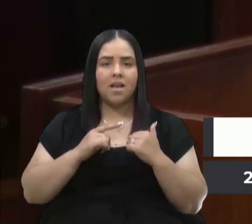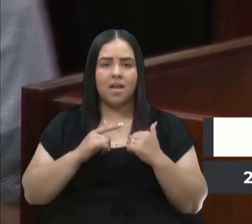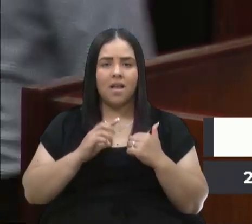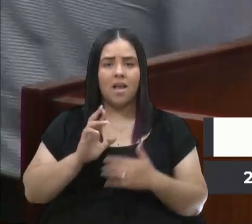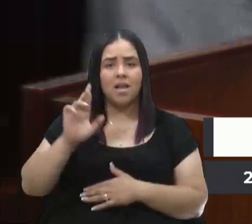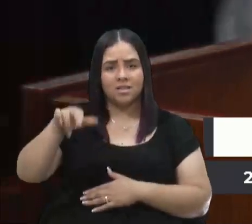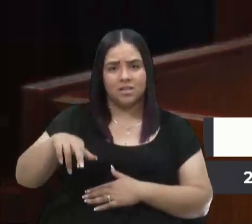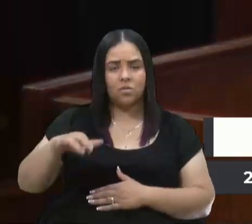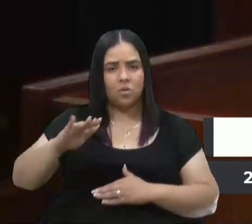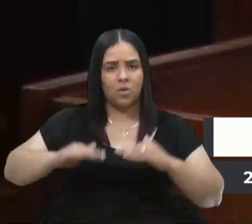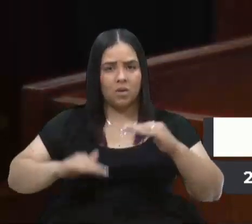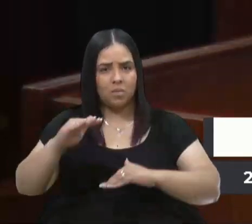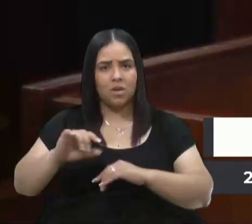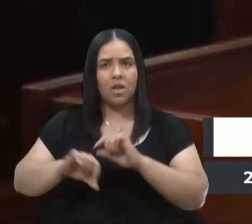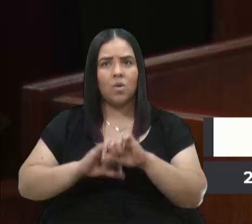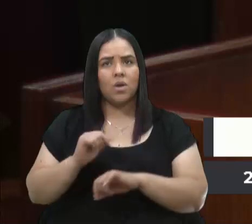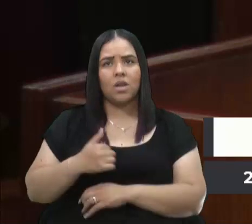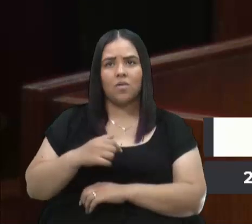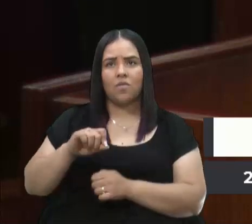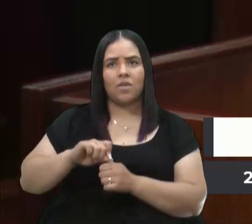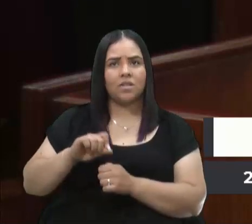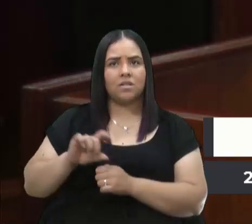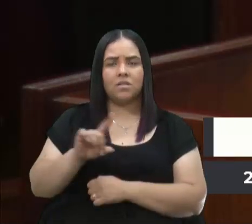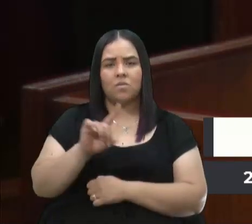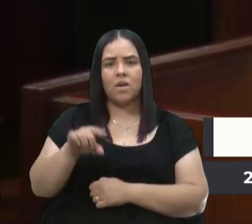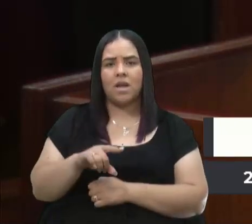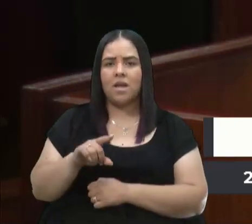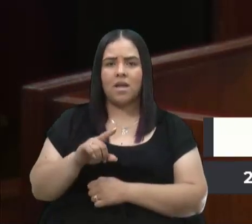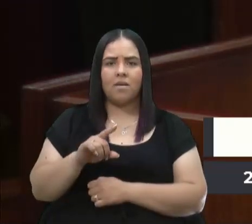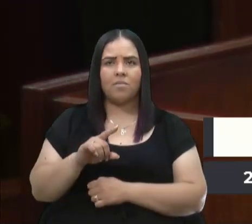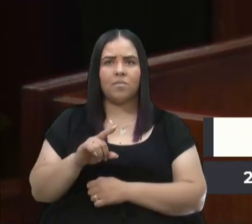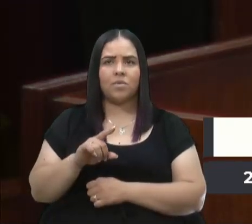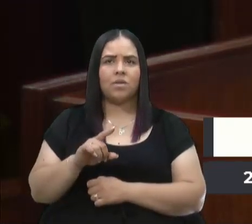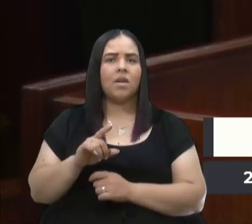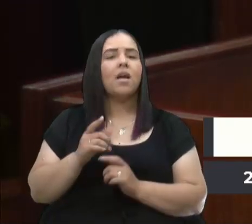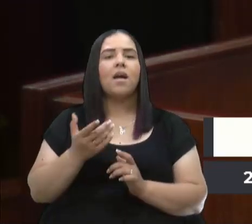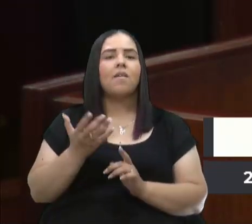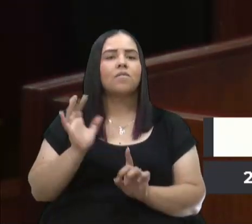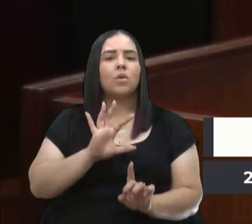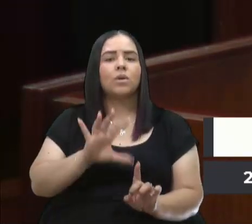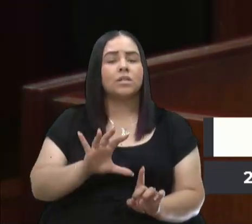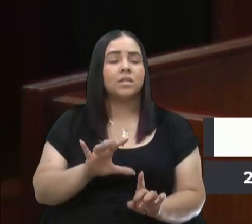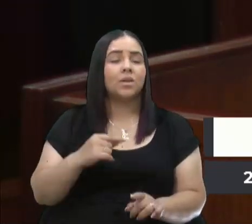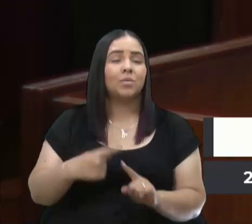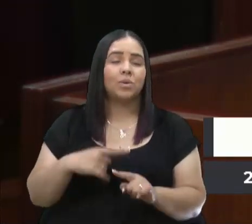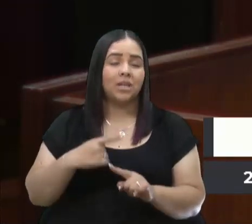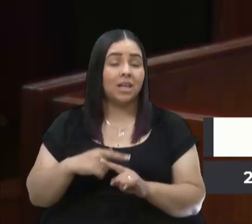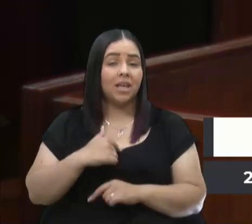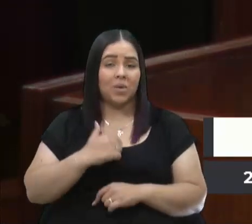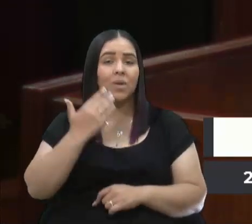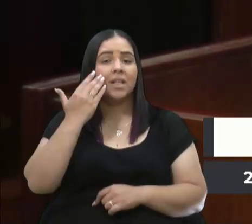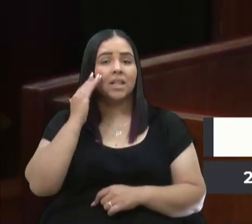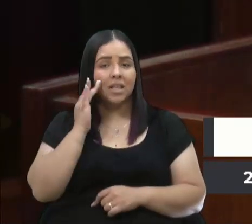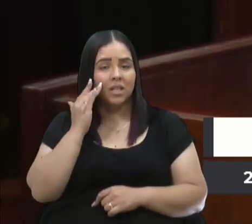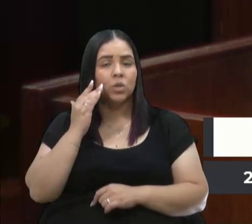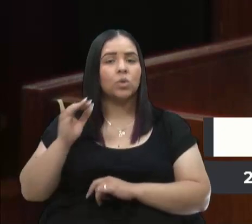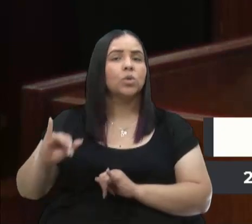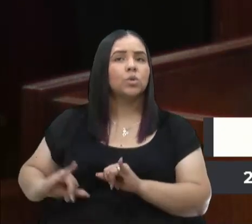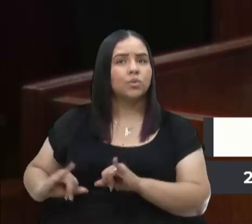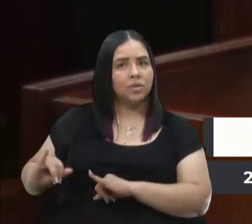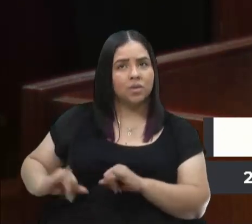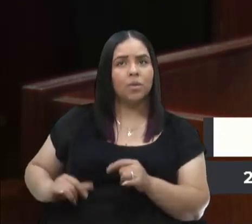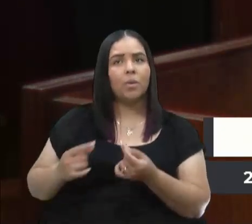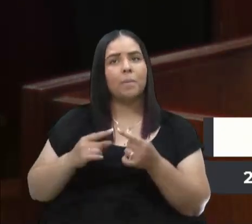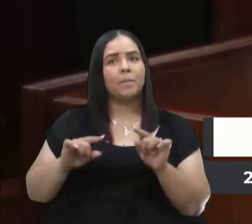Que bom, é assim que eu faço. Não é sobre pressão, não é sobre nada disso, porque eu entendo a dor,